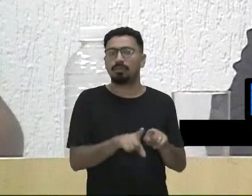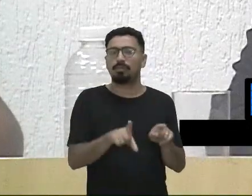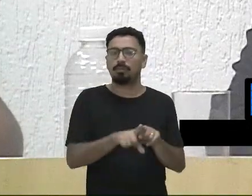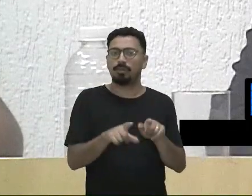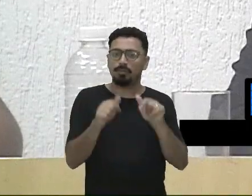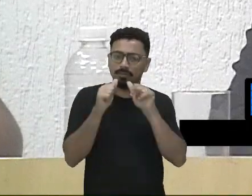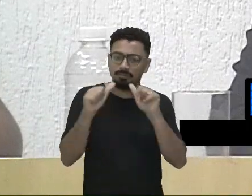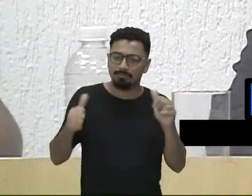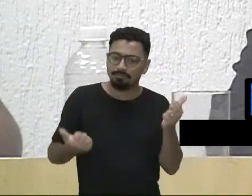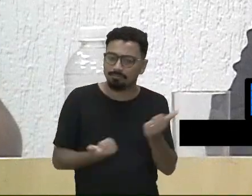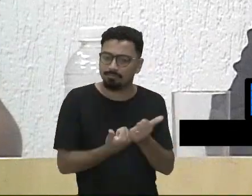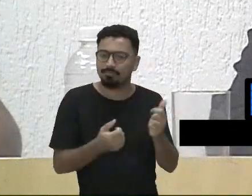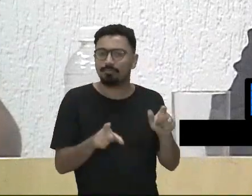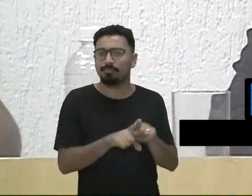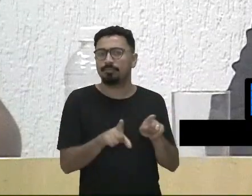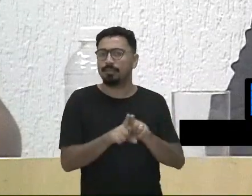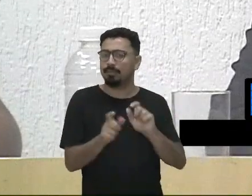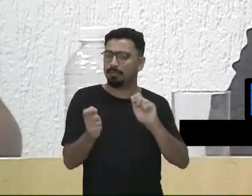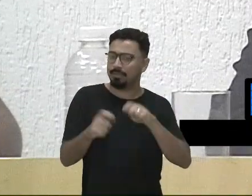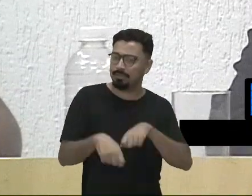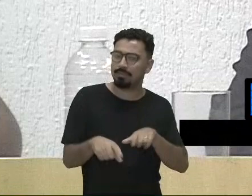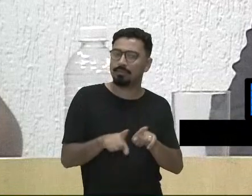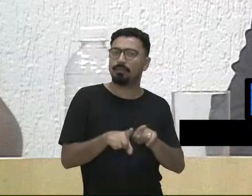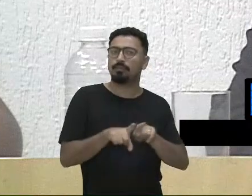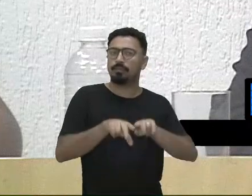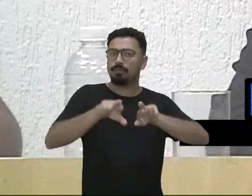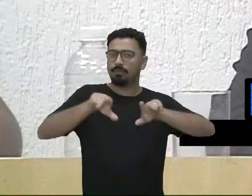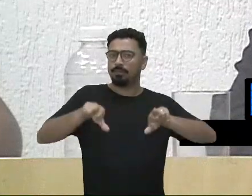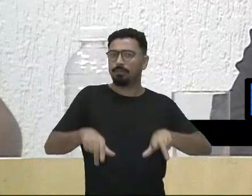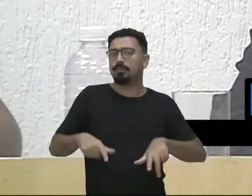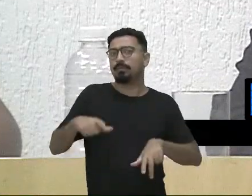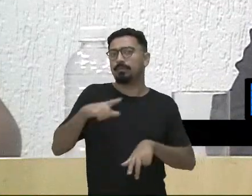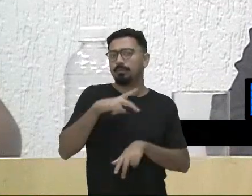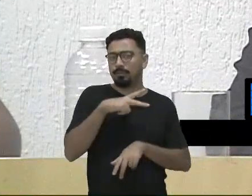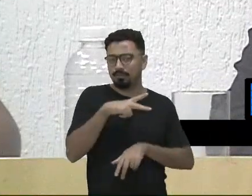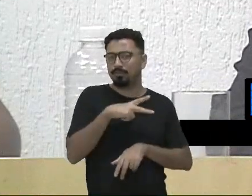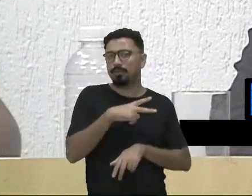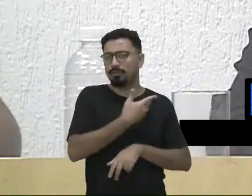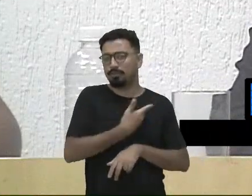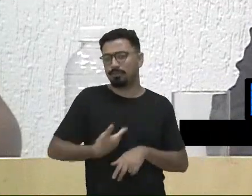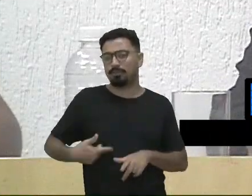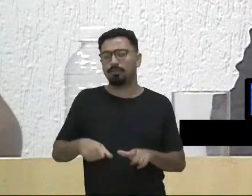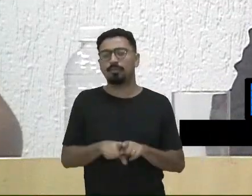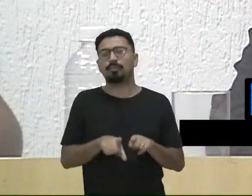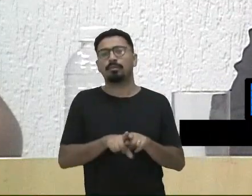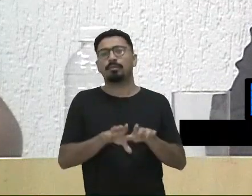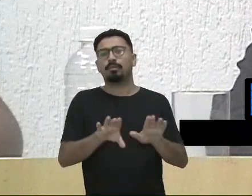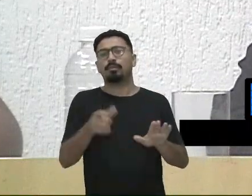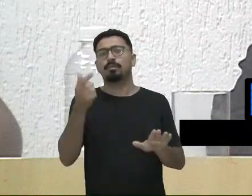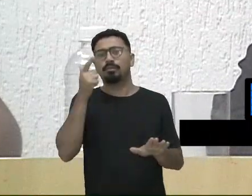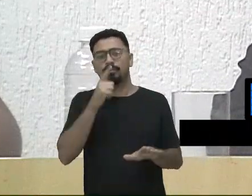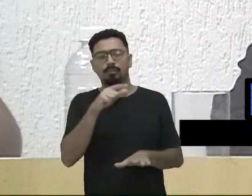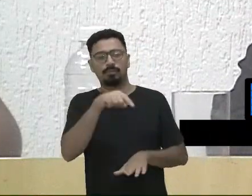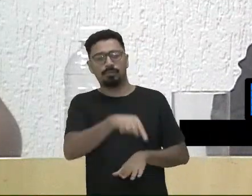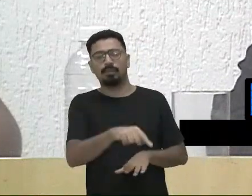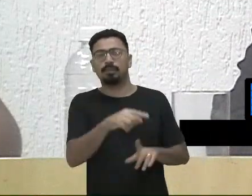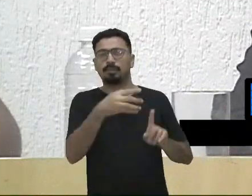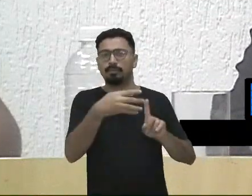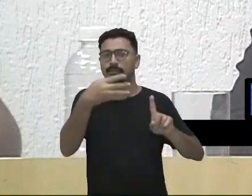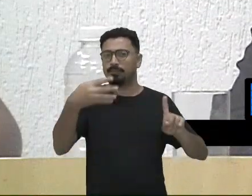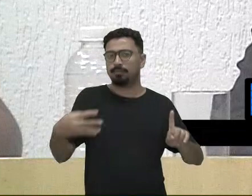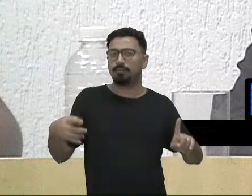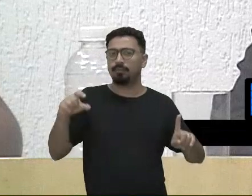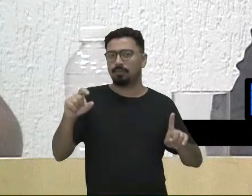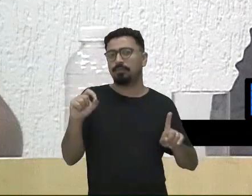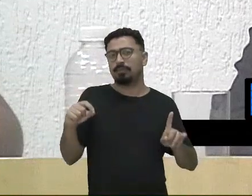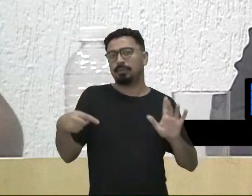de consultoria, de capacitação para vários tipos de níveis, setor privado e público. Mas o que eu garanto para a própria comunidade LGBTQIAP+, de canais